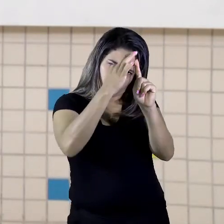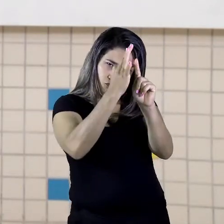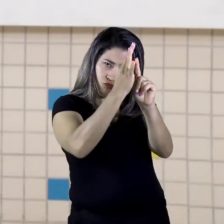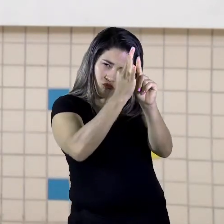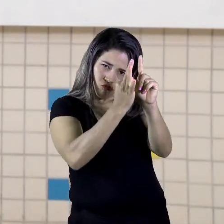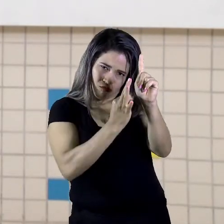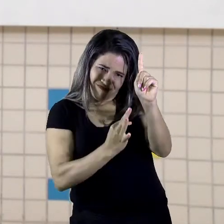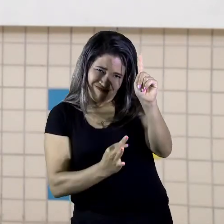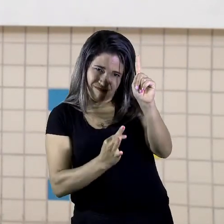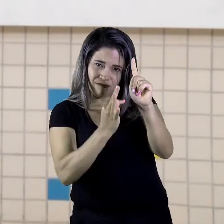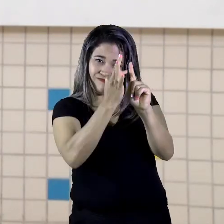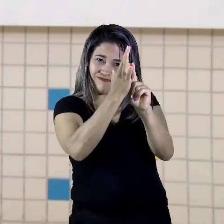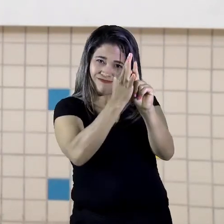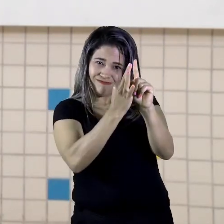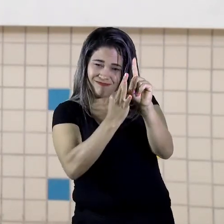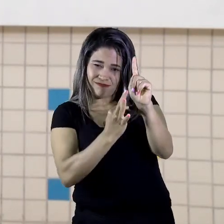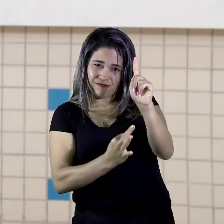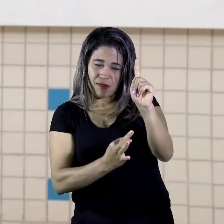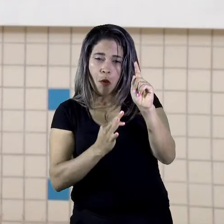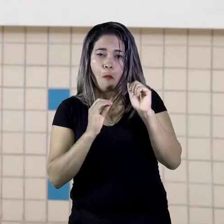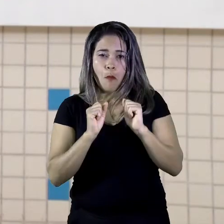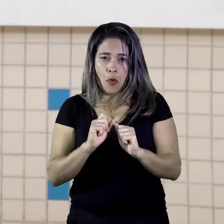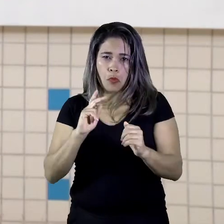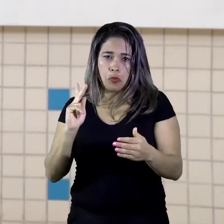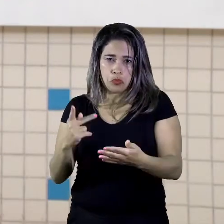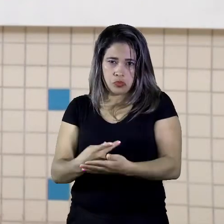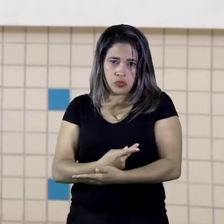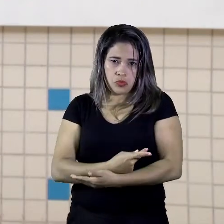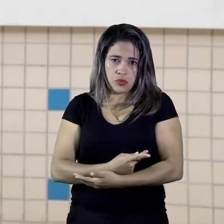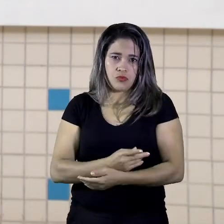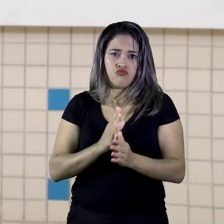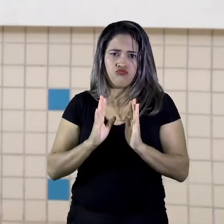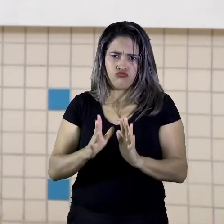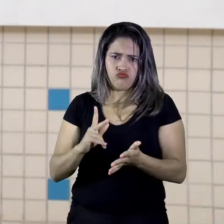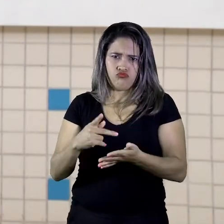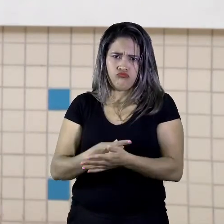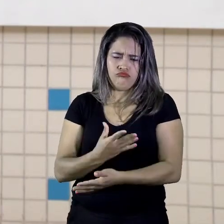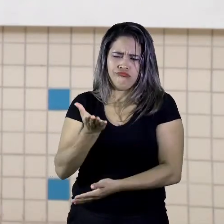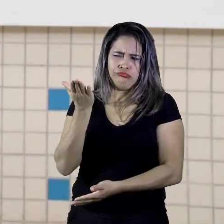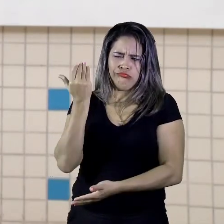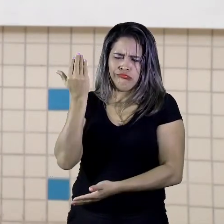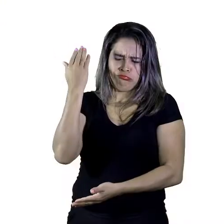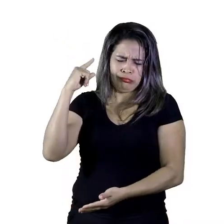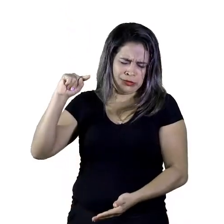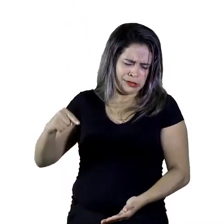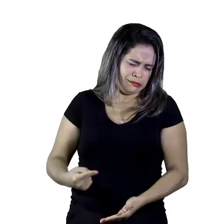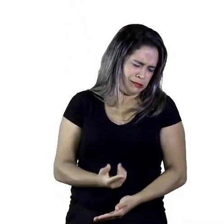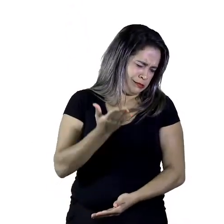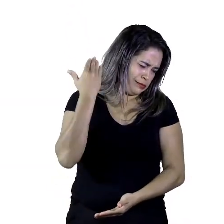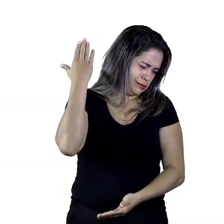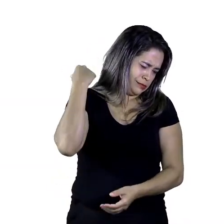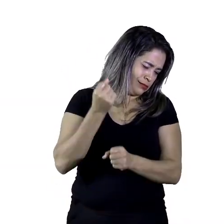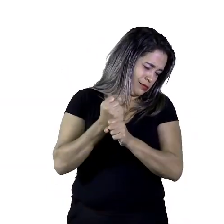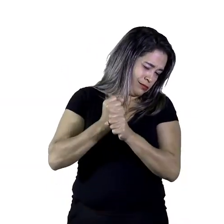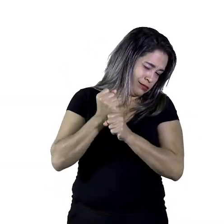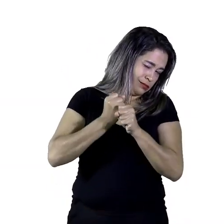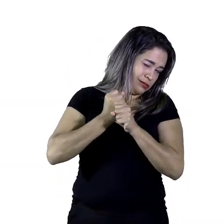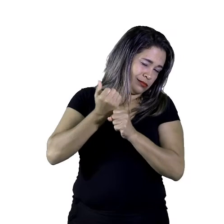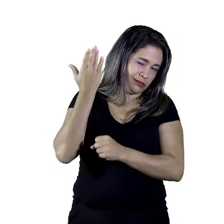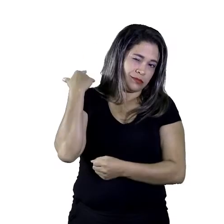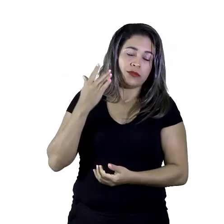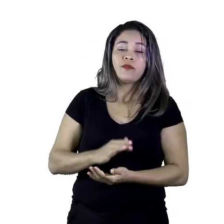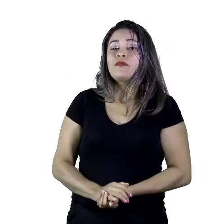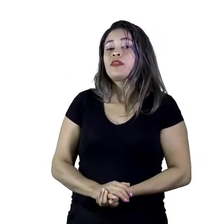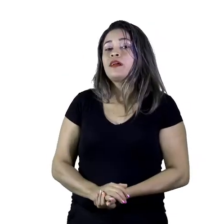Isso pode acontecer e já aconteceu há milhares de anos atrás. As causas antrópicas, por